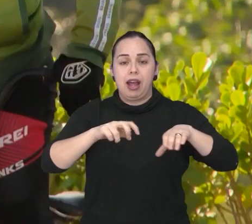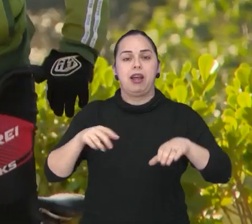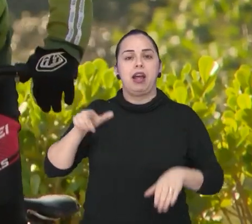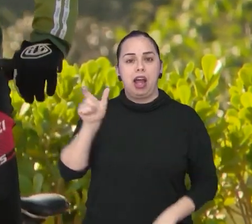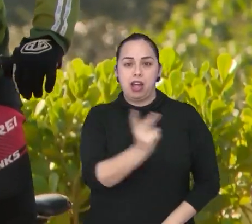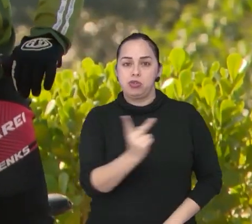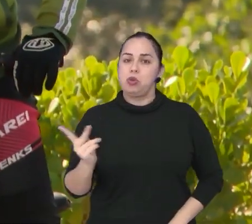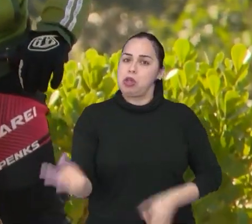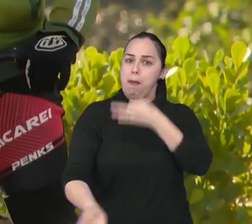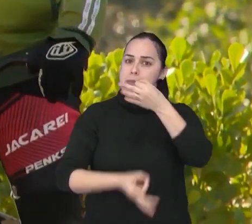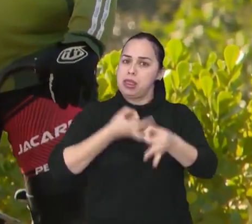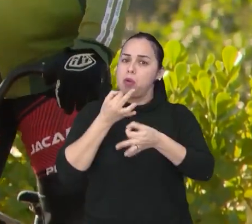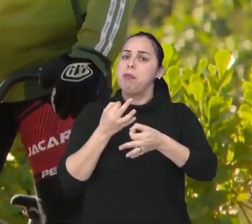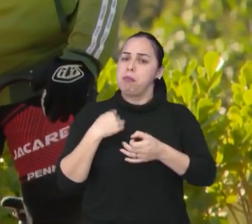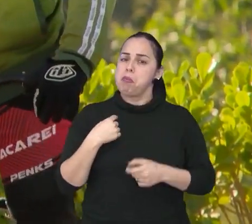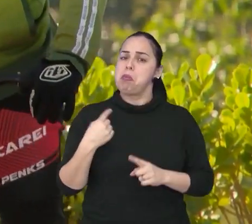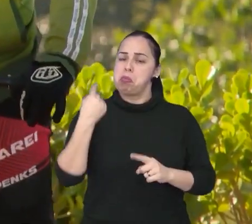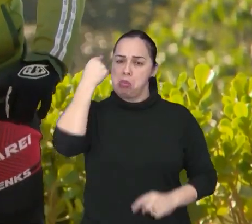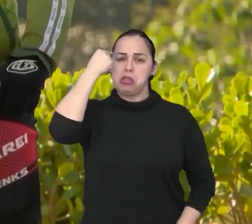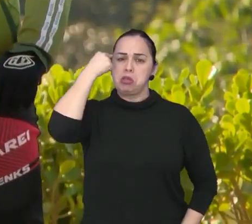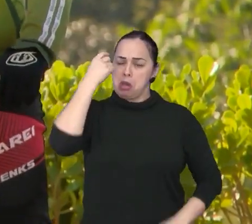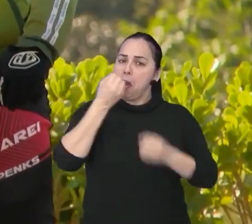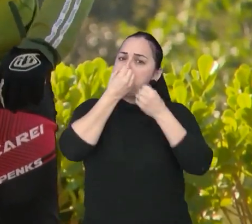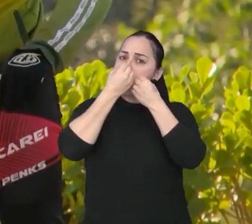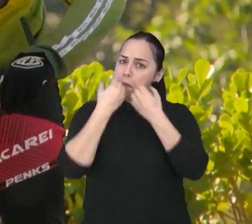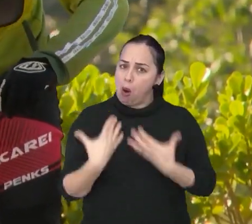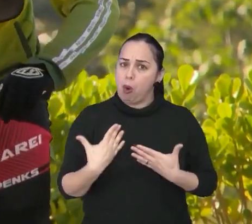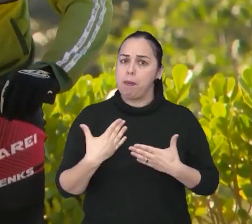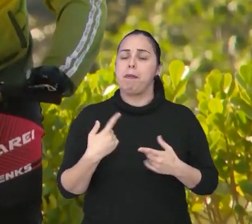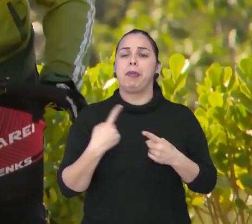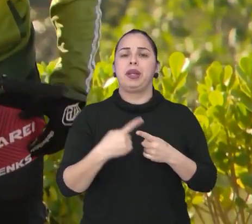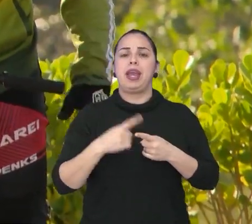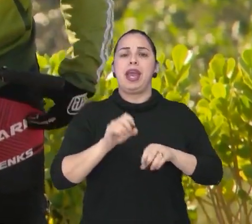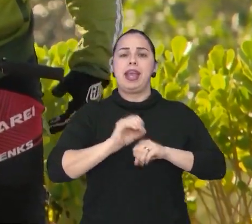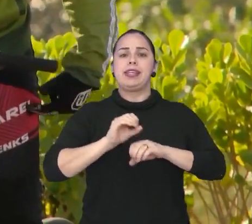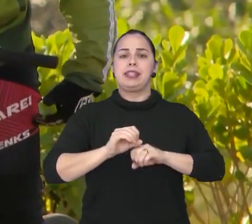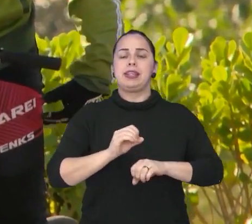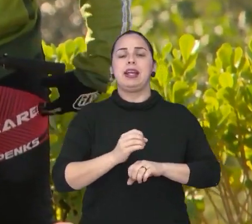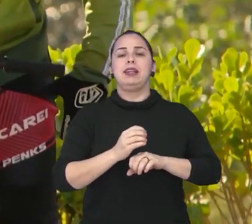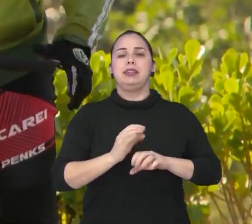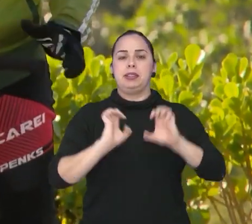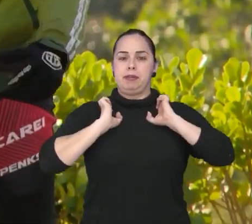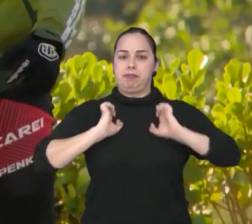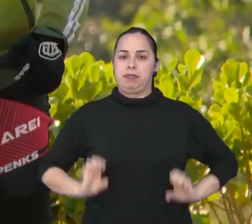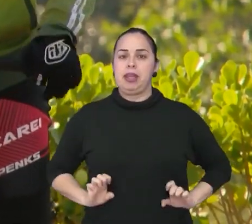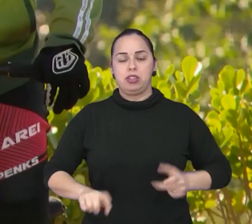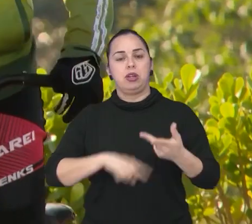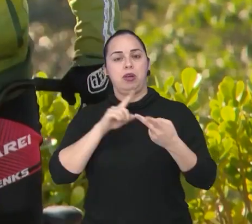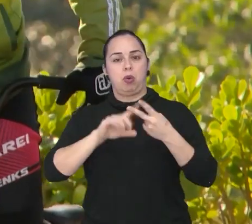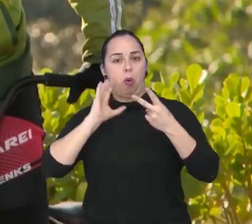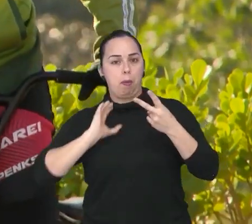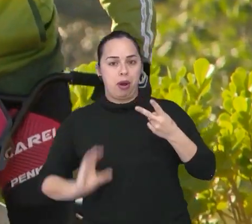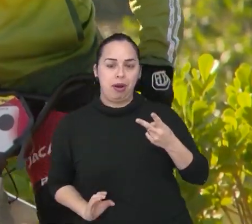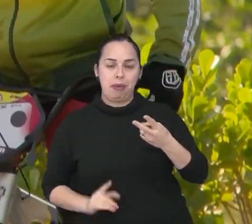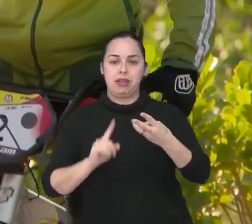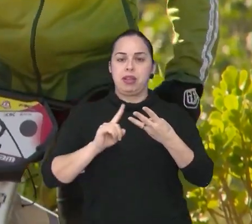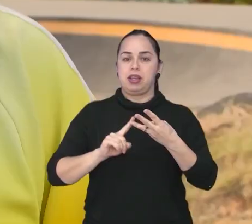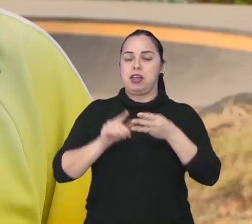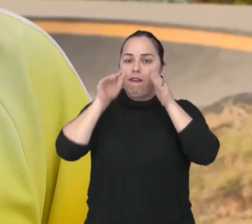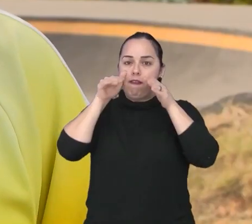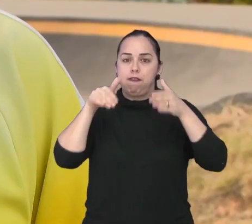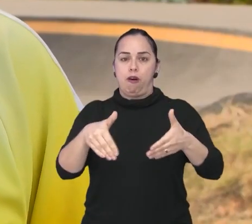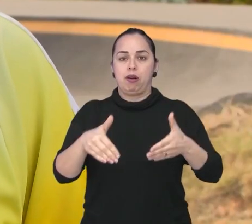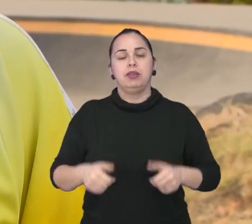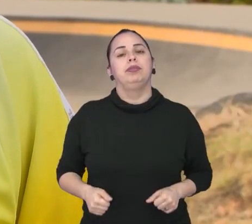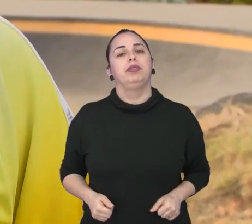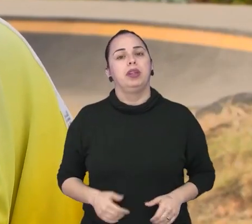atletas acreditam que a iniciativa é positiva, já que o esporte ensina sobre valores como disciplina e determinação.